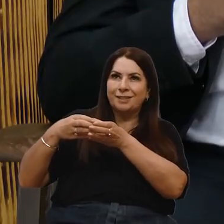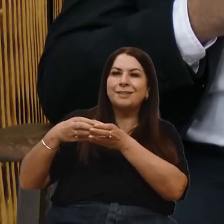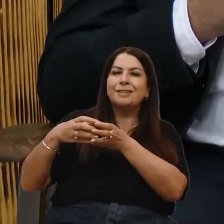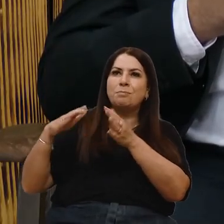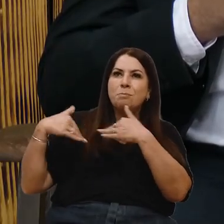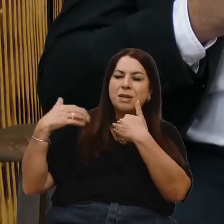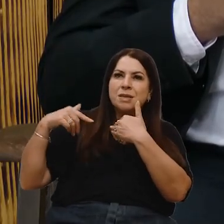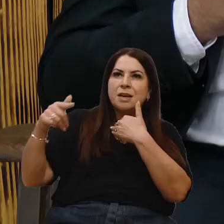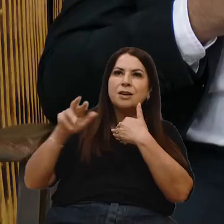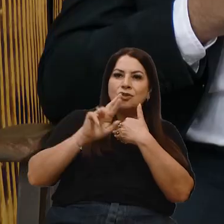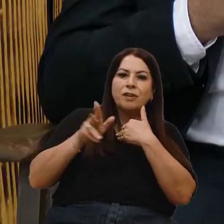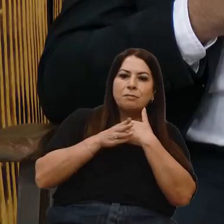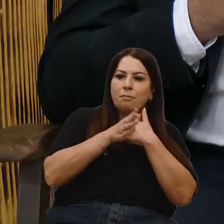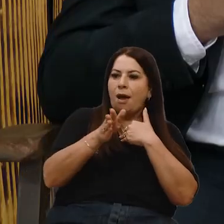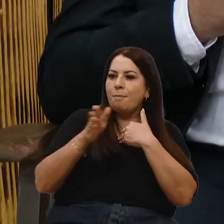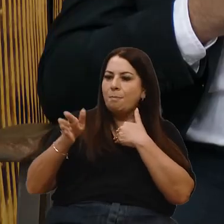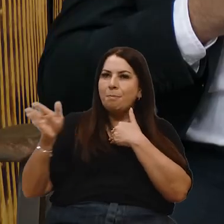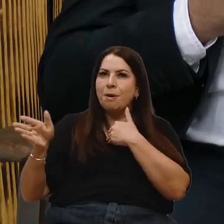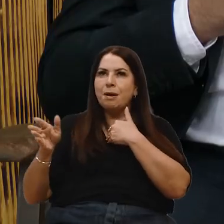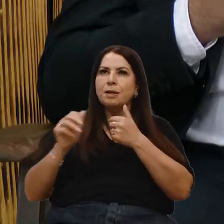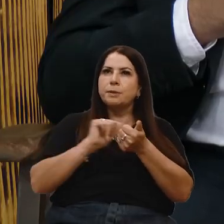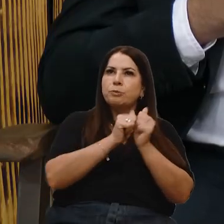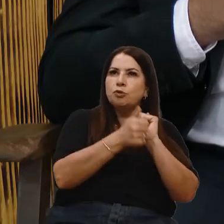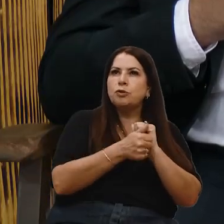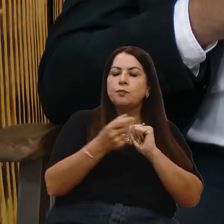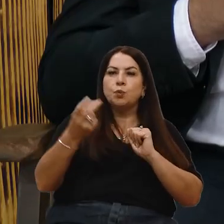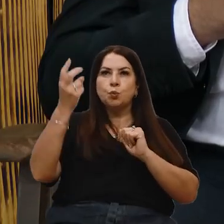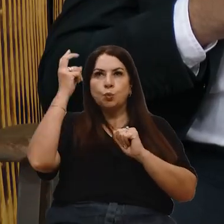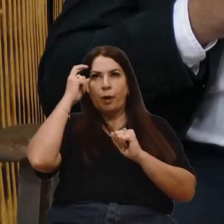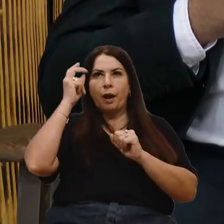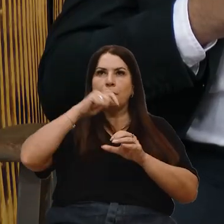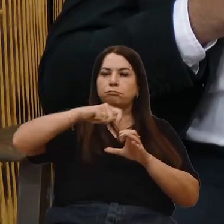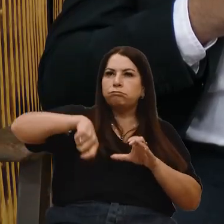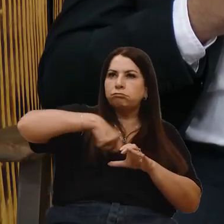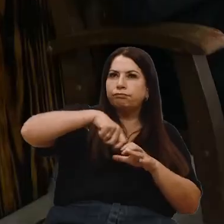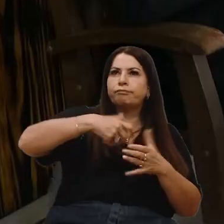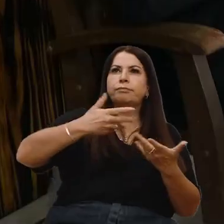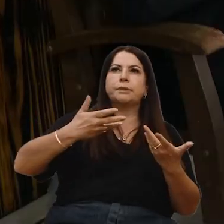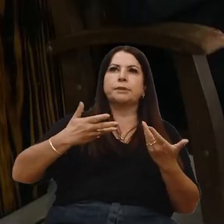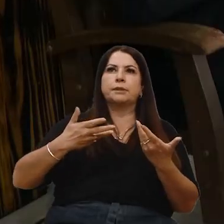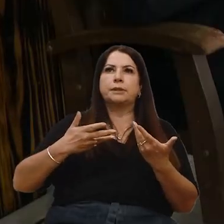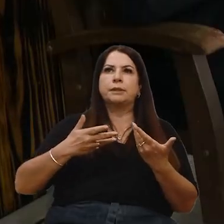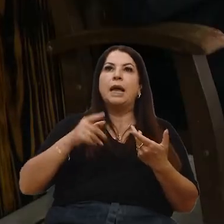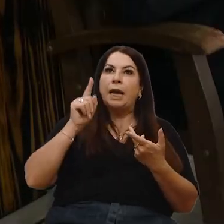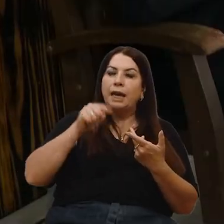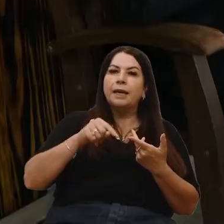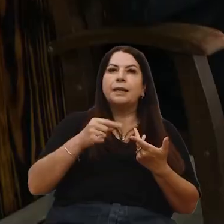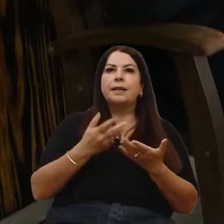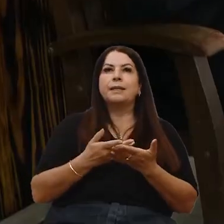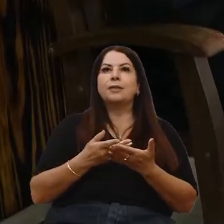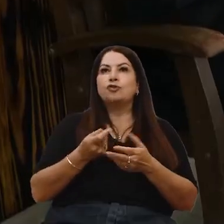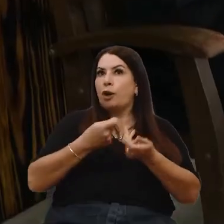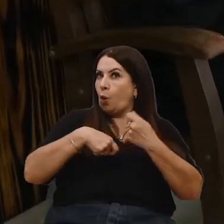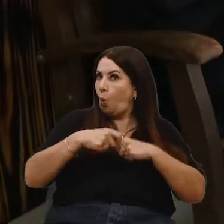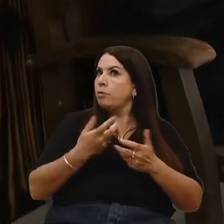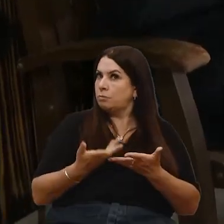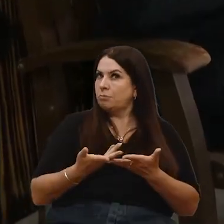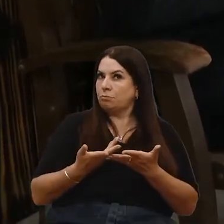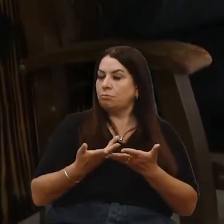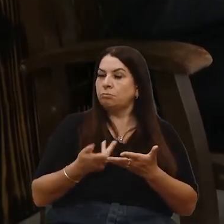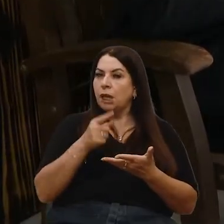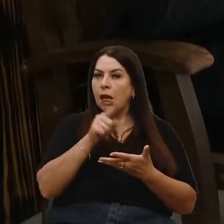turismo em diversos segmentos, tanto esportivo, cultural, gastronômico. Exatamente, só turismo que de